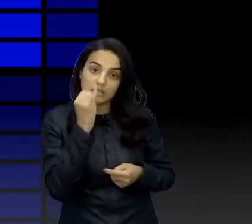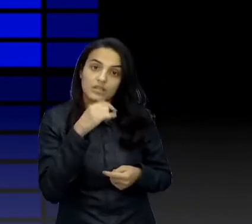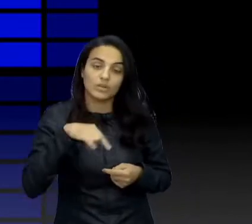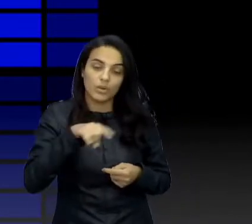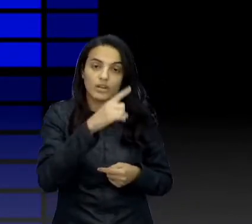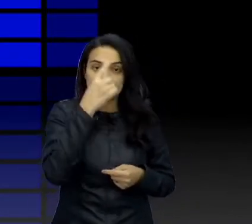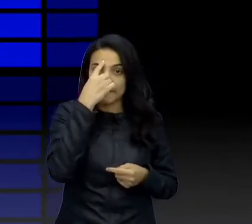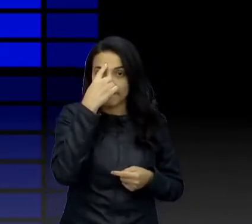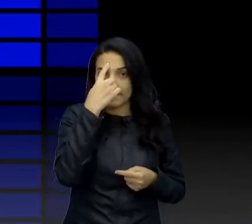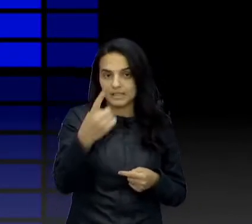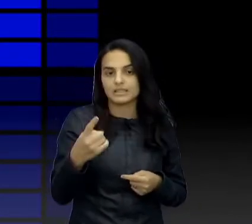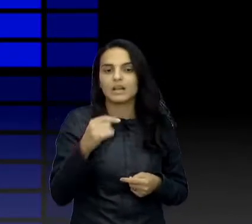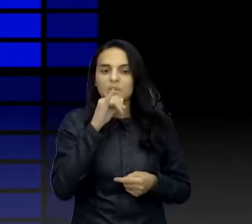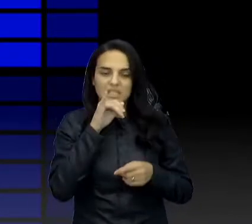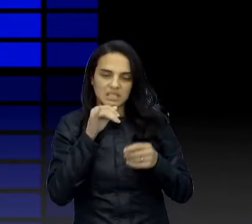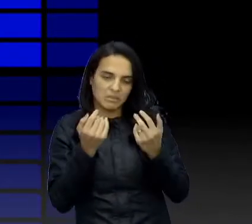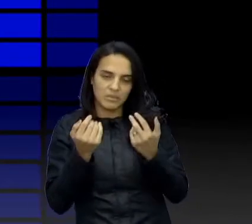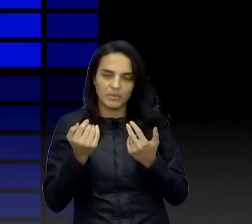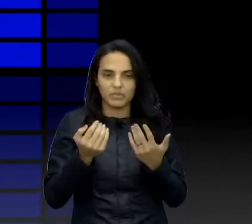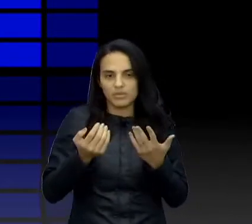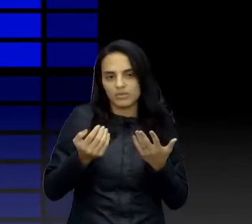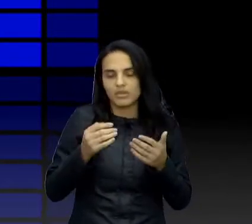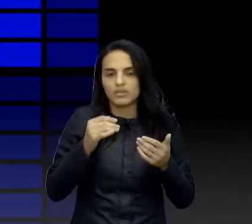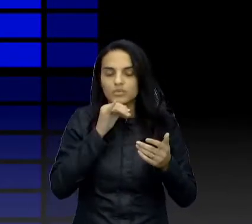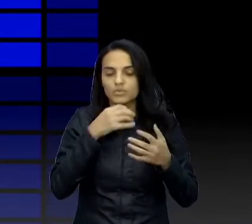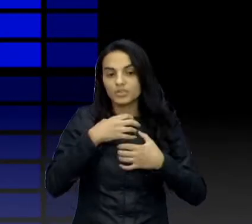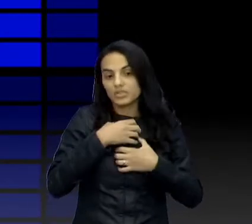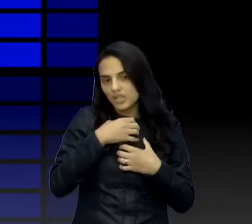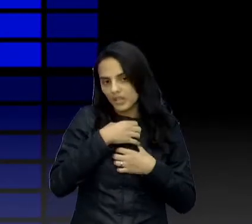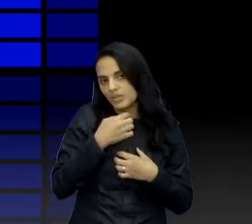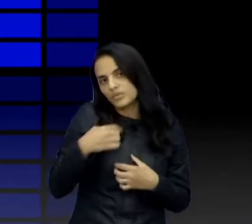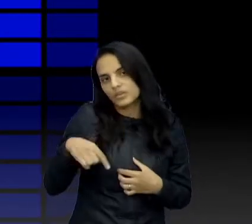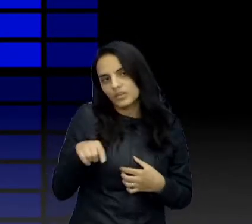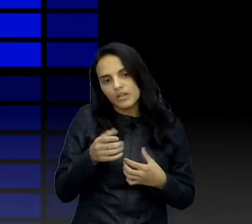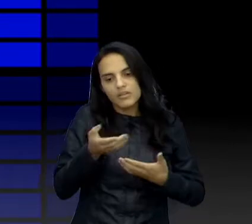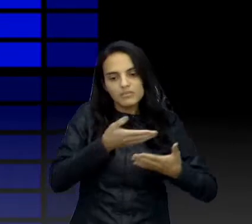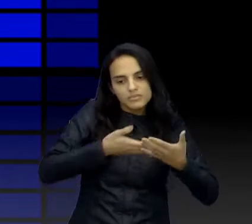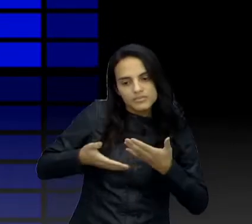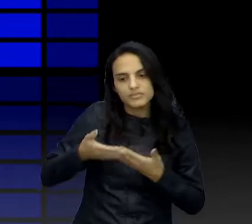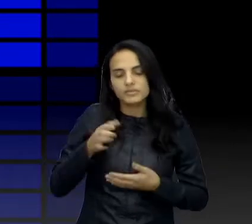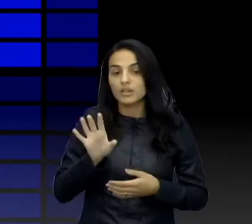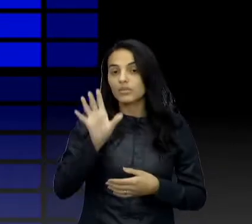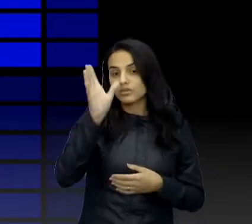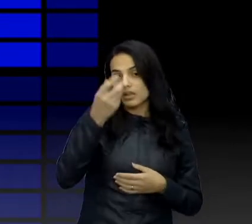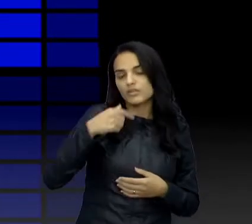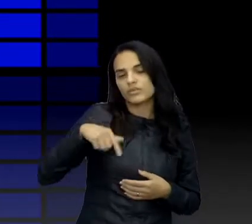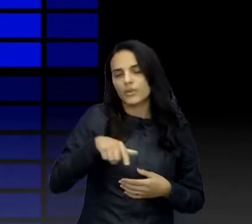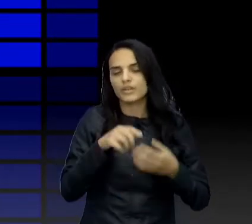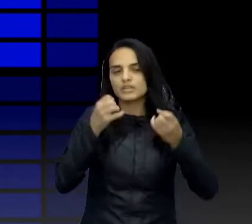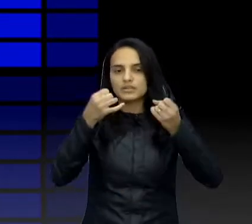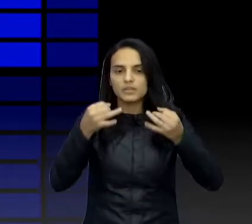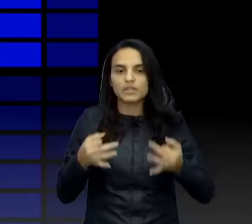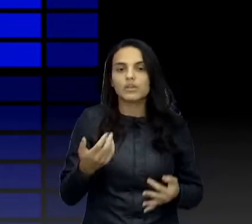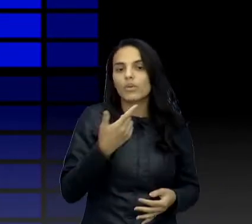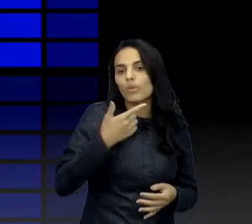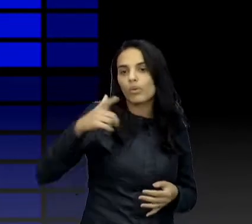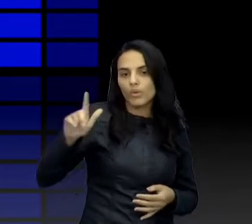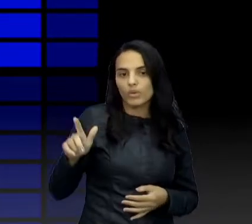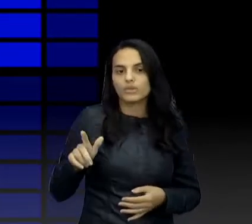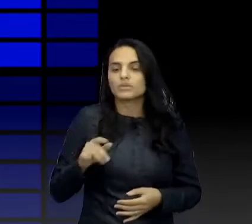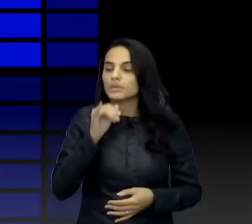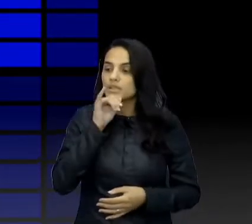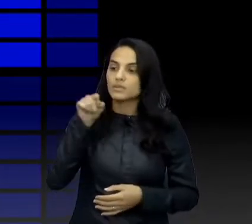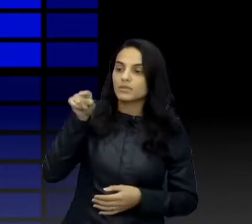pensar, fazendo um paralelo aqui, a forma como essa dinâmica acontece, nós nos referimos ao outro como vós me